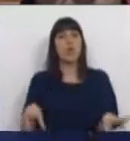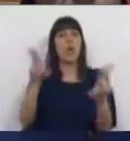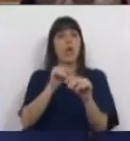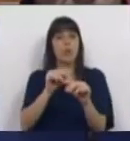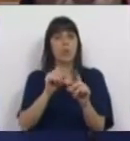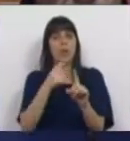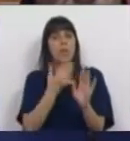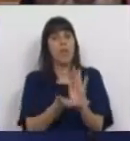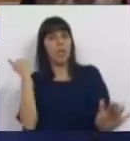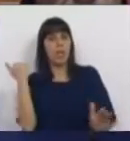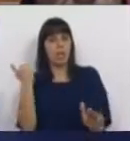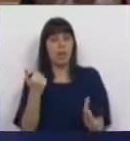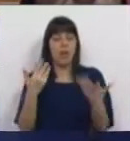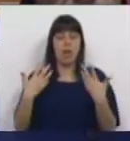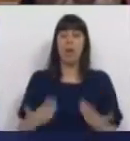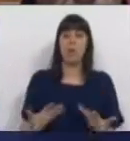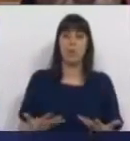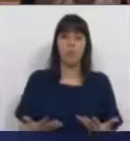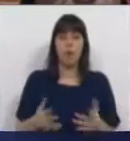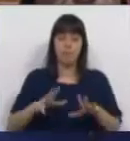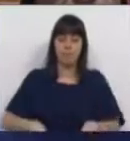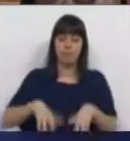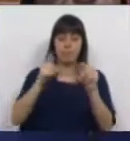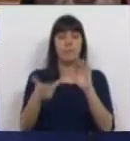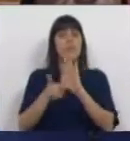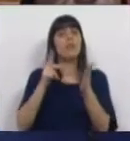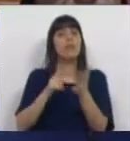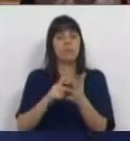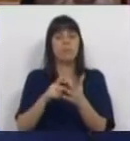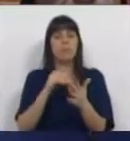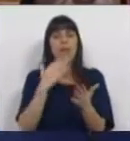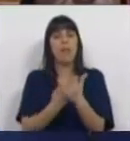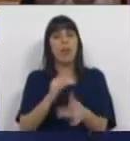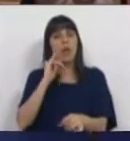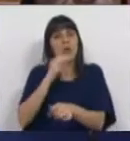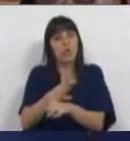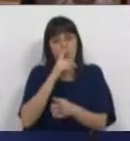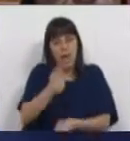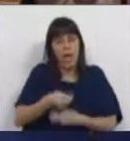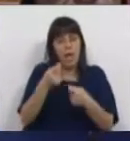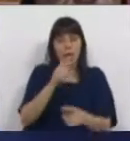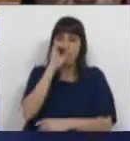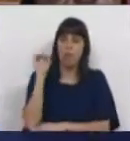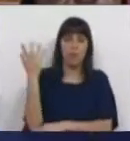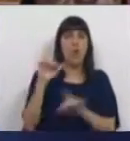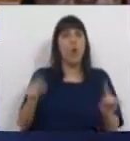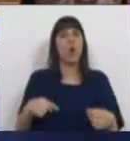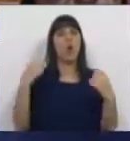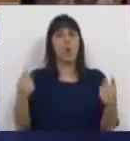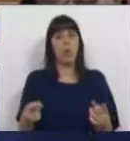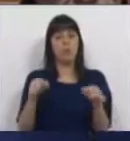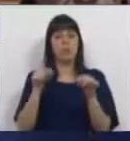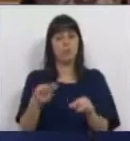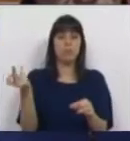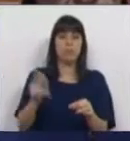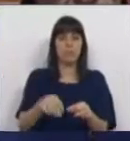havia desapossado. Atualmente, a evolução tecnológica tem permitido outros usos agrícolas e florestais, sendo a